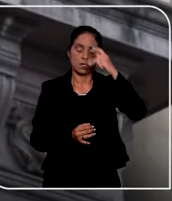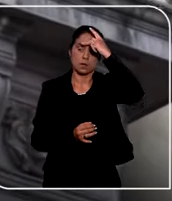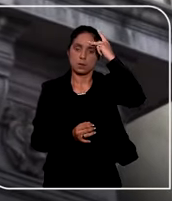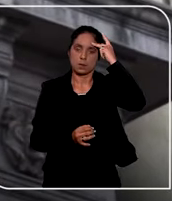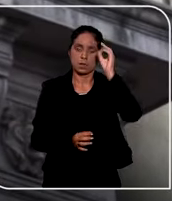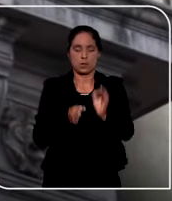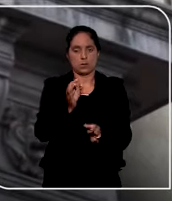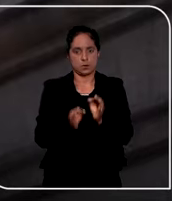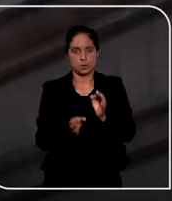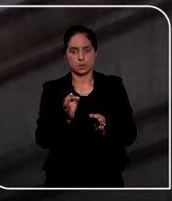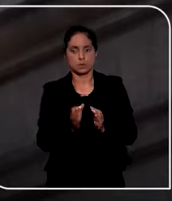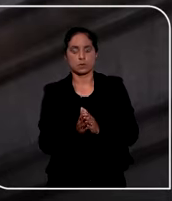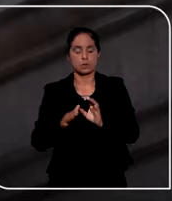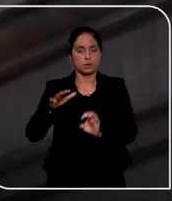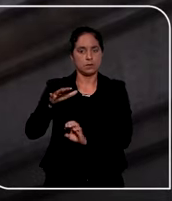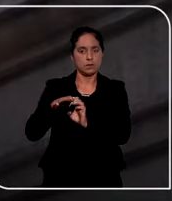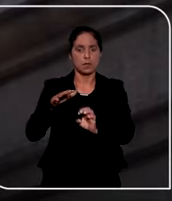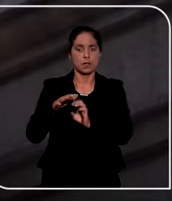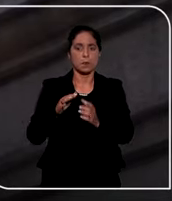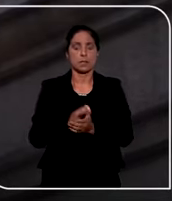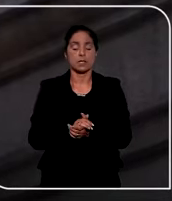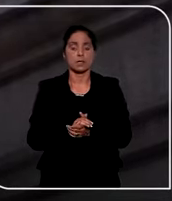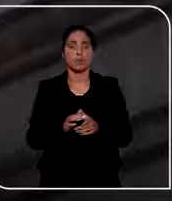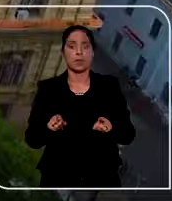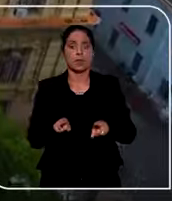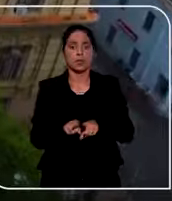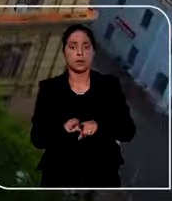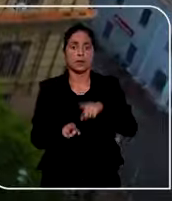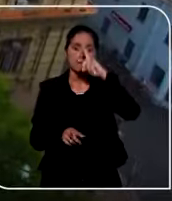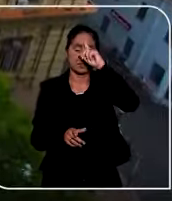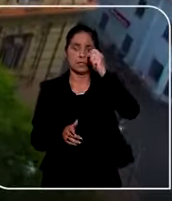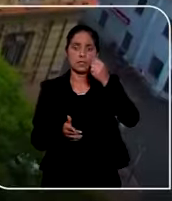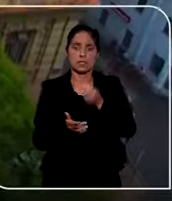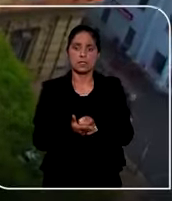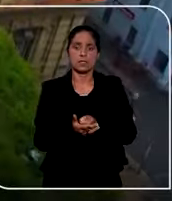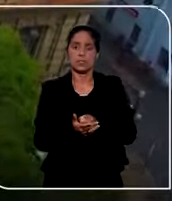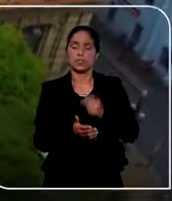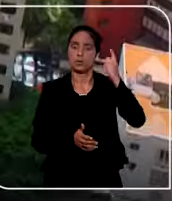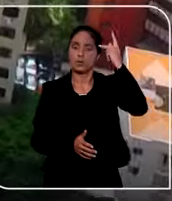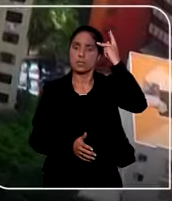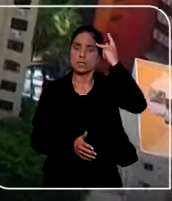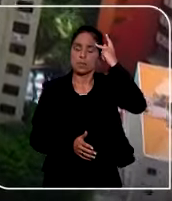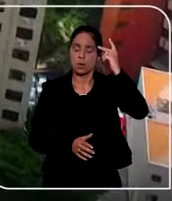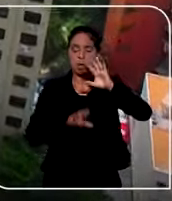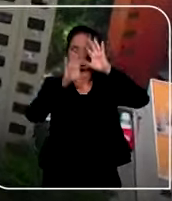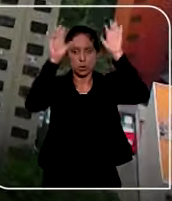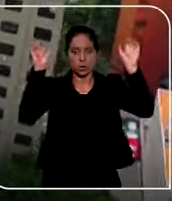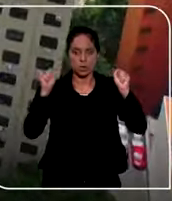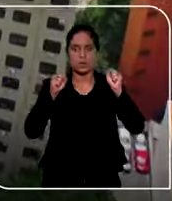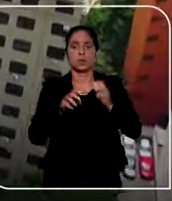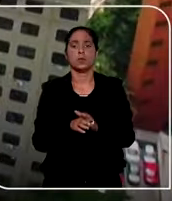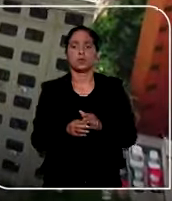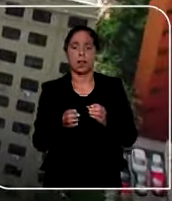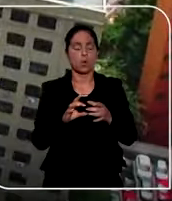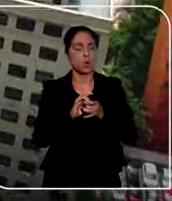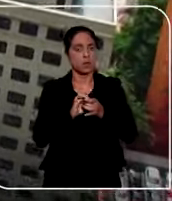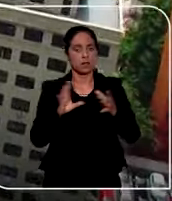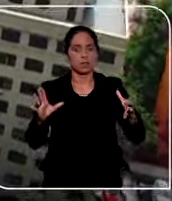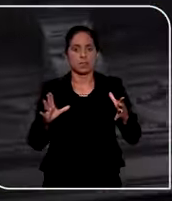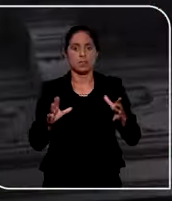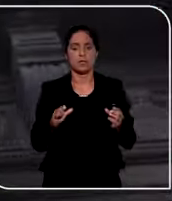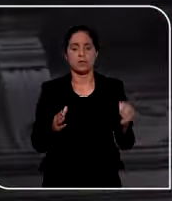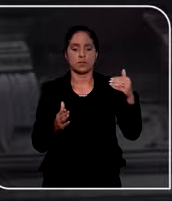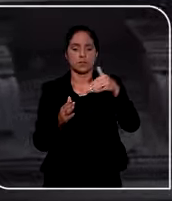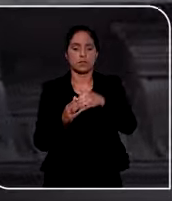da instituição bancária foi indeferido em primeira instância e no Tribunal de Justiça de São Paulo que autorizou o acesso